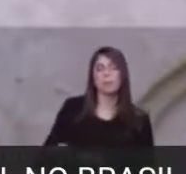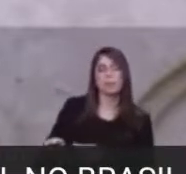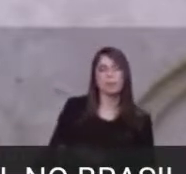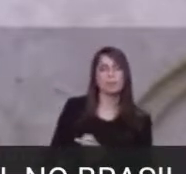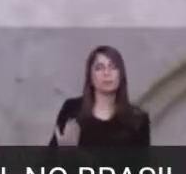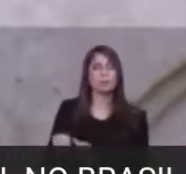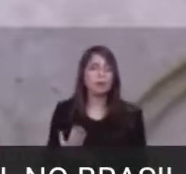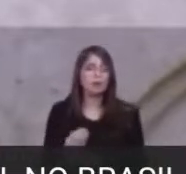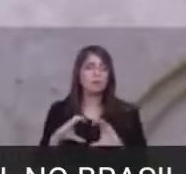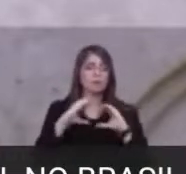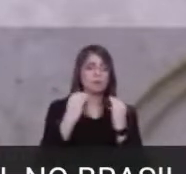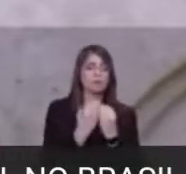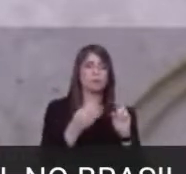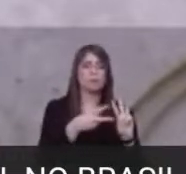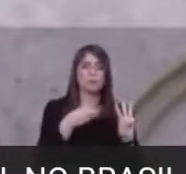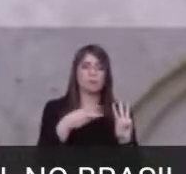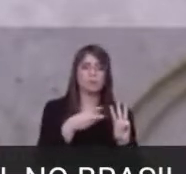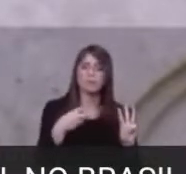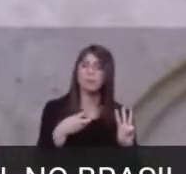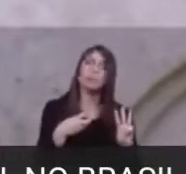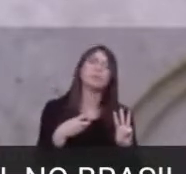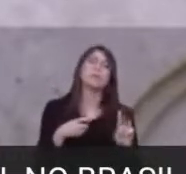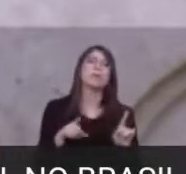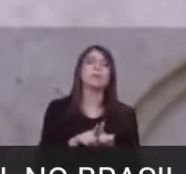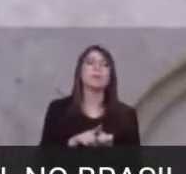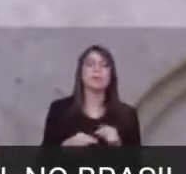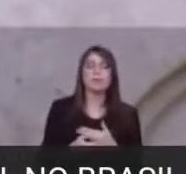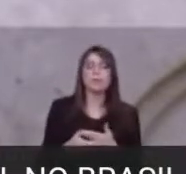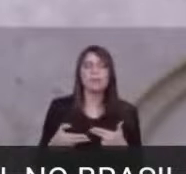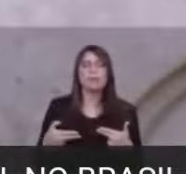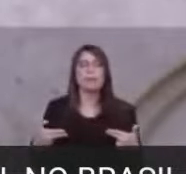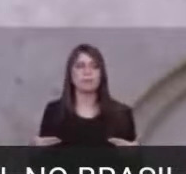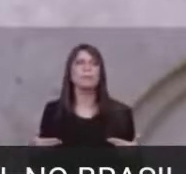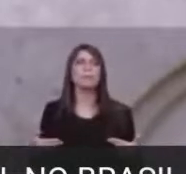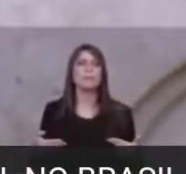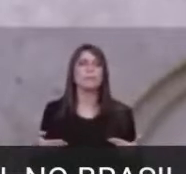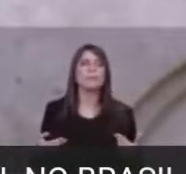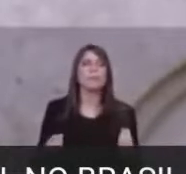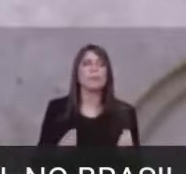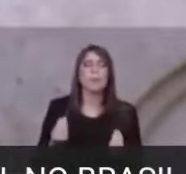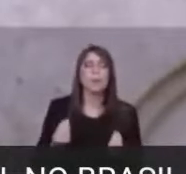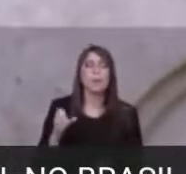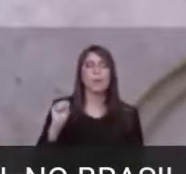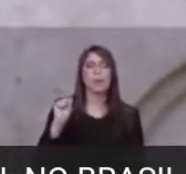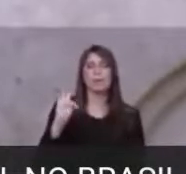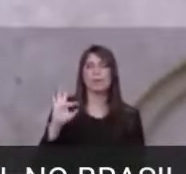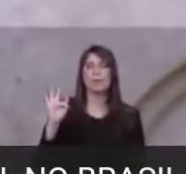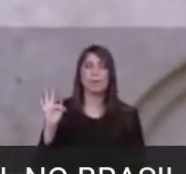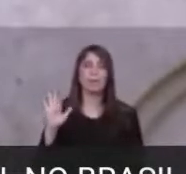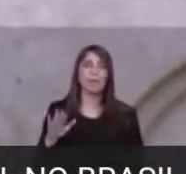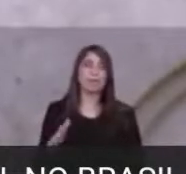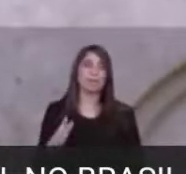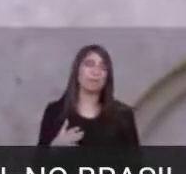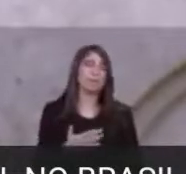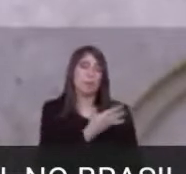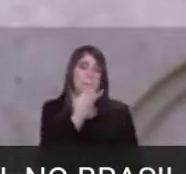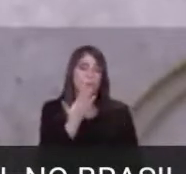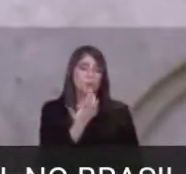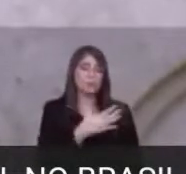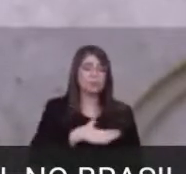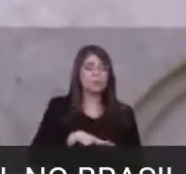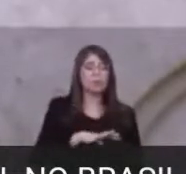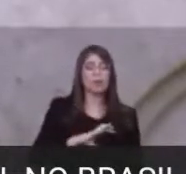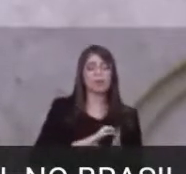rurais, ambientalistas, comunidades indígenas. Como intuitivo, é inevitável que o Supremo desagrade